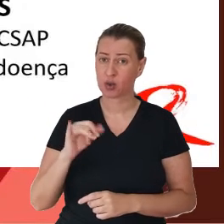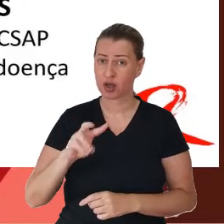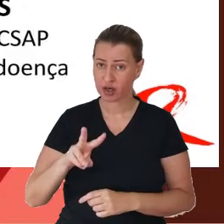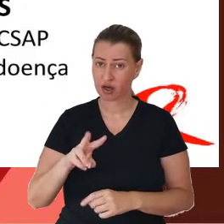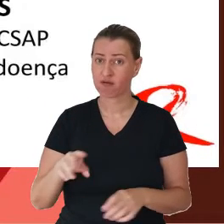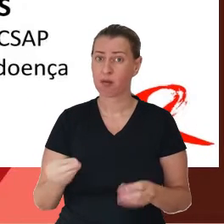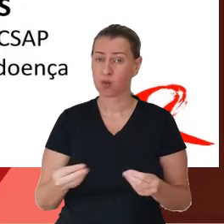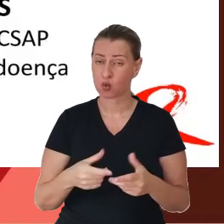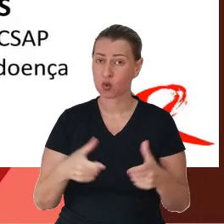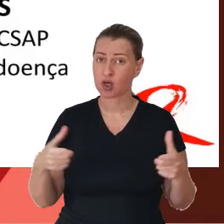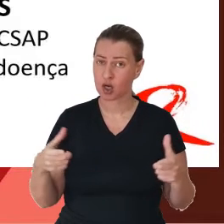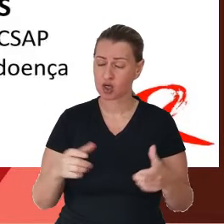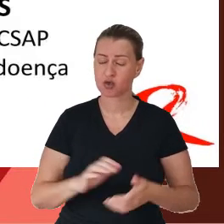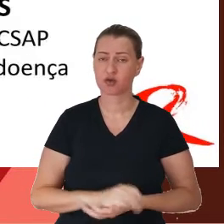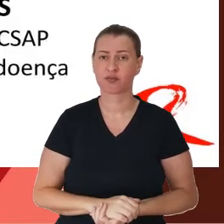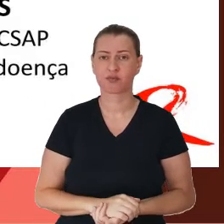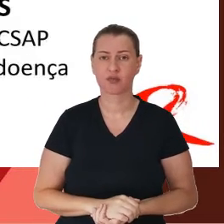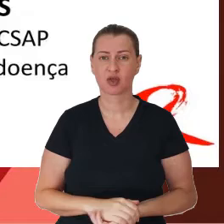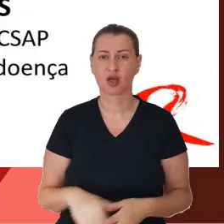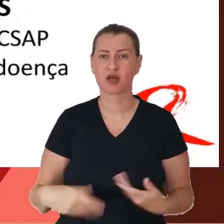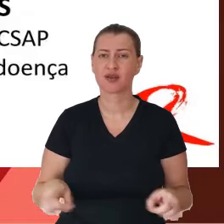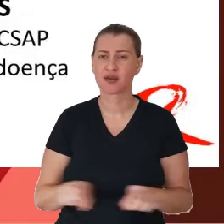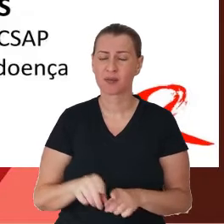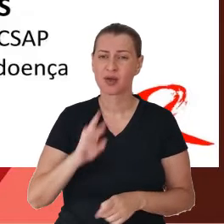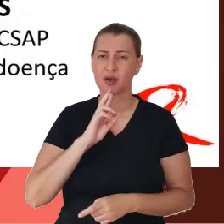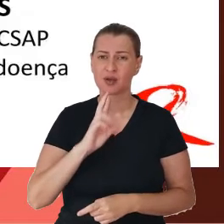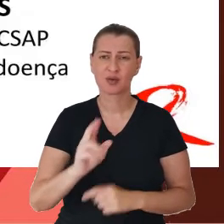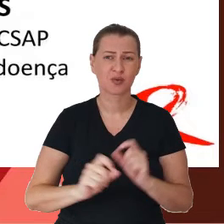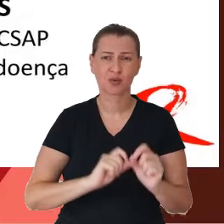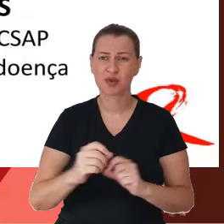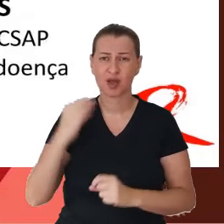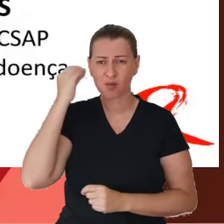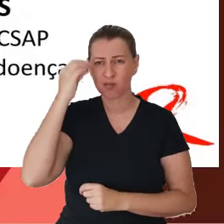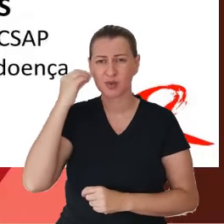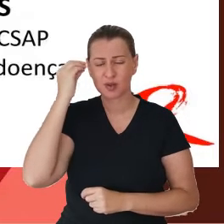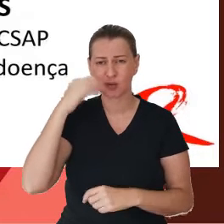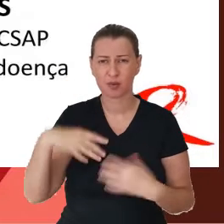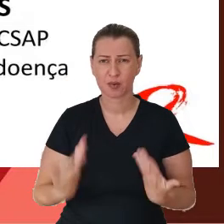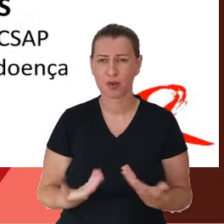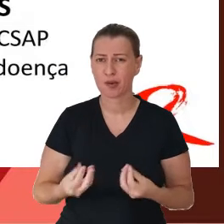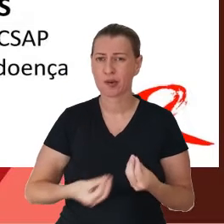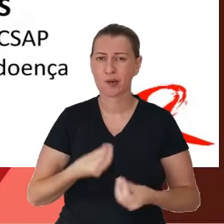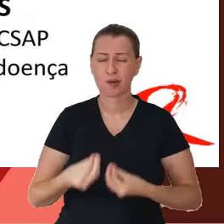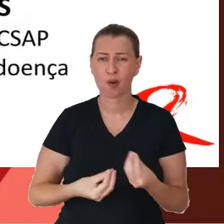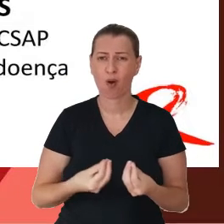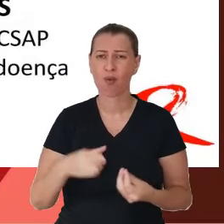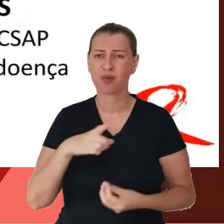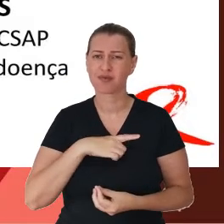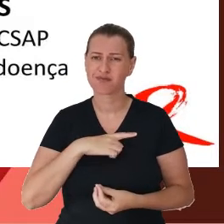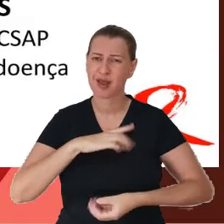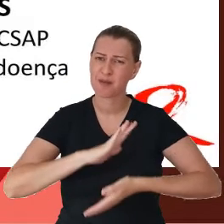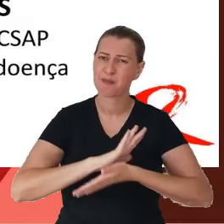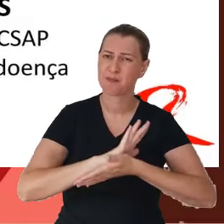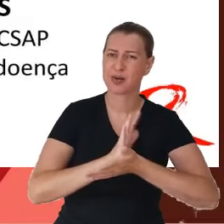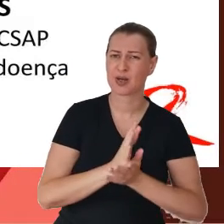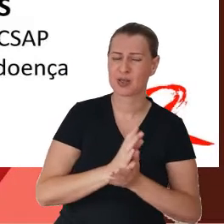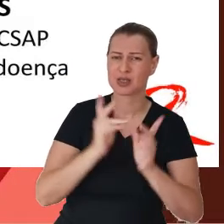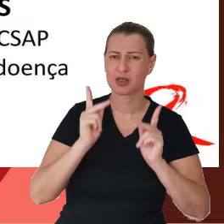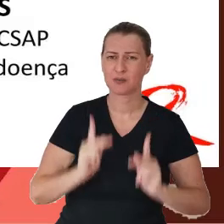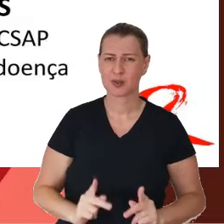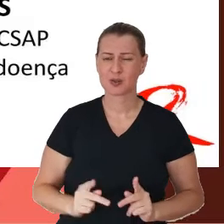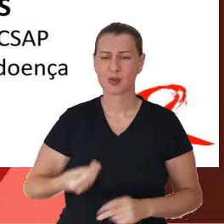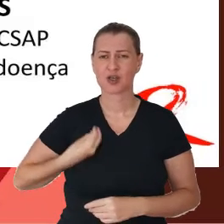grande. Os efeitos psicológicos, então, são inúmeros, né? O estigma, o preconceito que as pessoas que vivem com